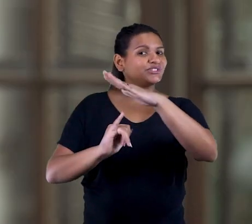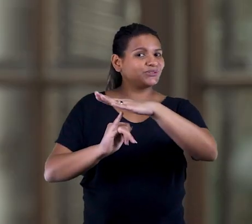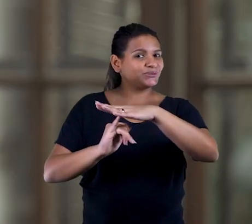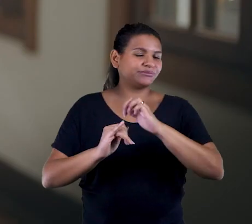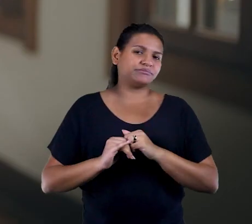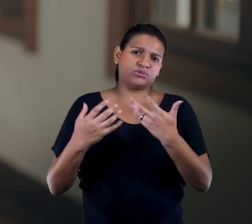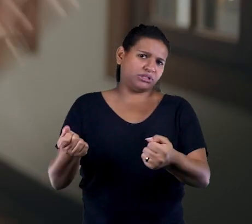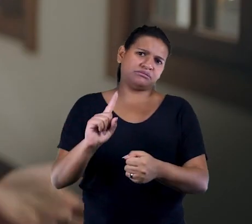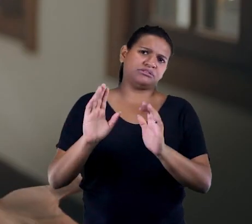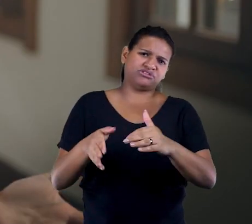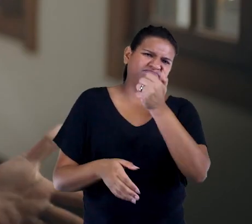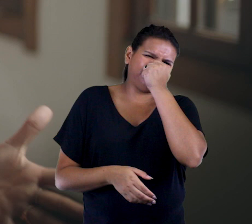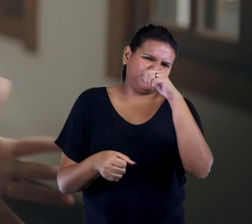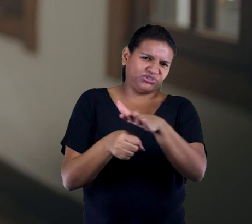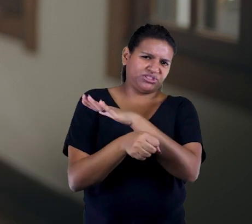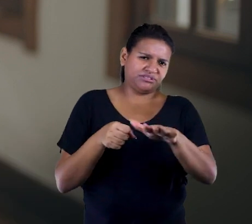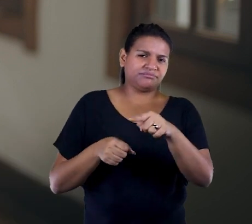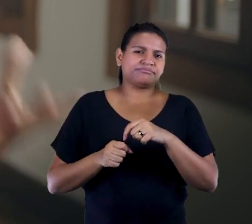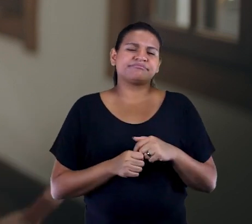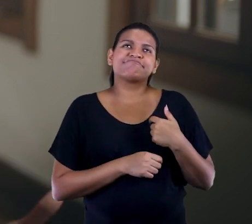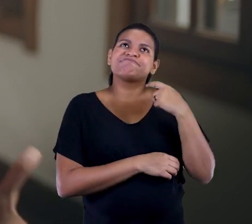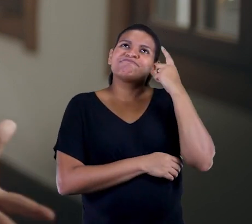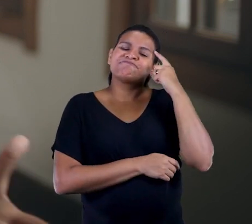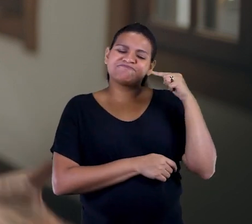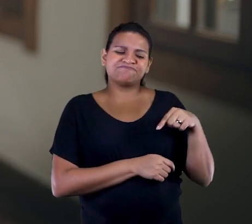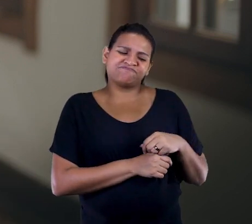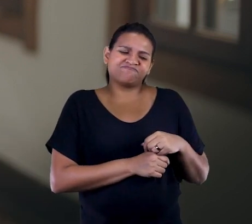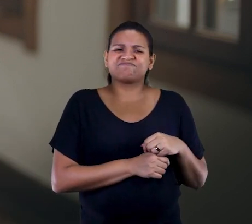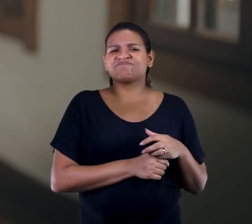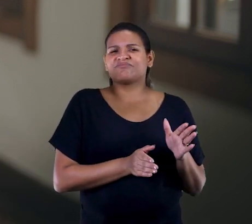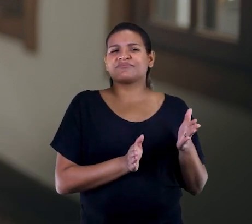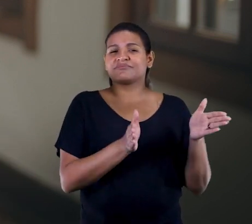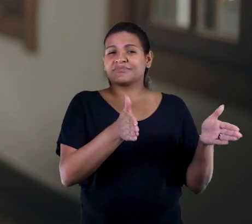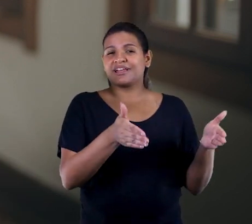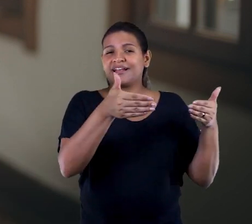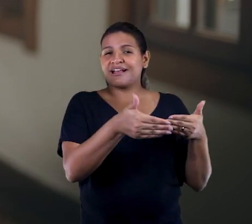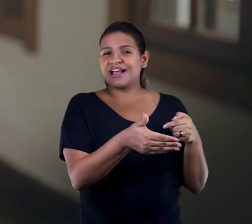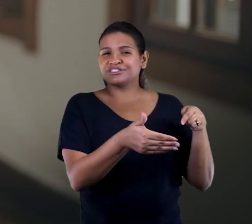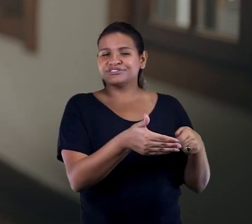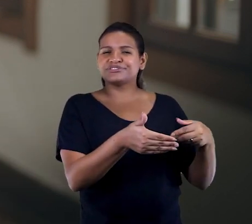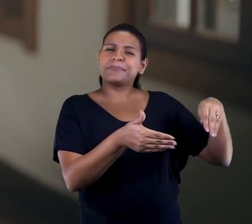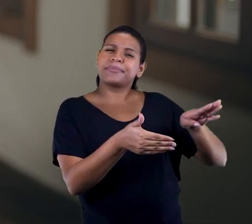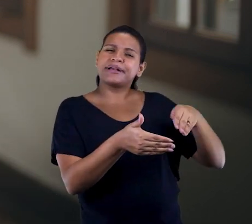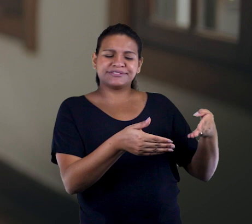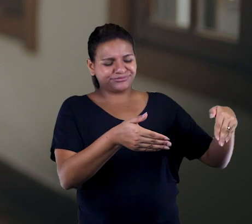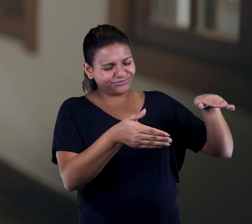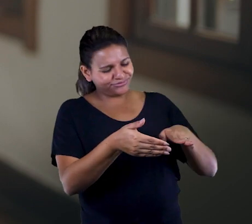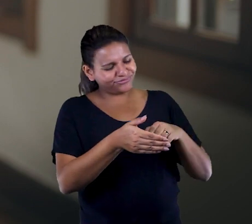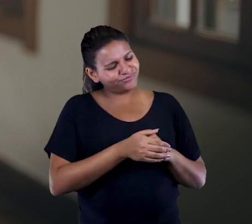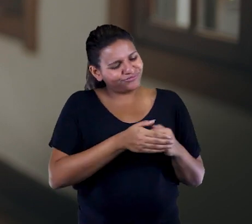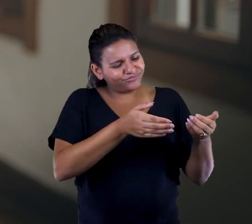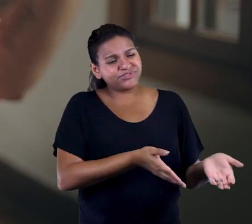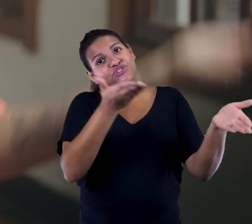um abrigo. O abrigo não aceita, porque o abrigo já está lotado. Então, o que essa pessoa faz? Ela bota numa caixa com um